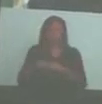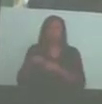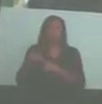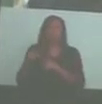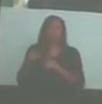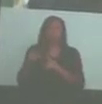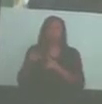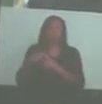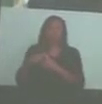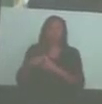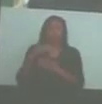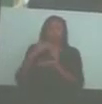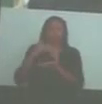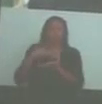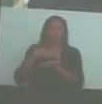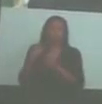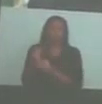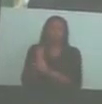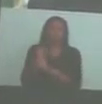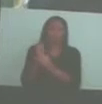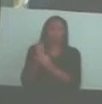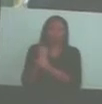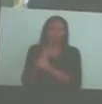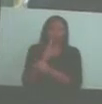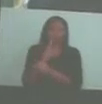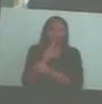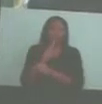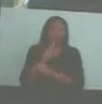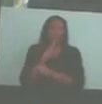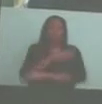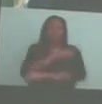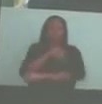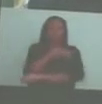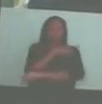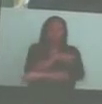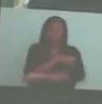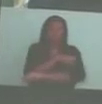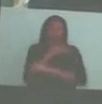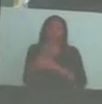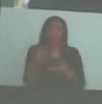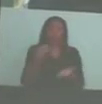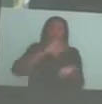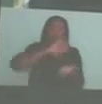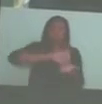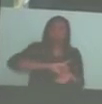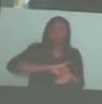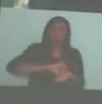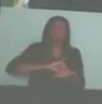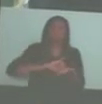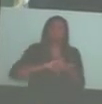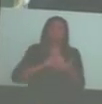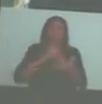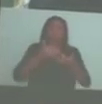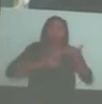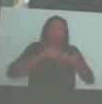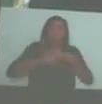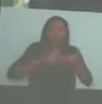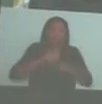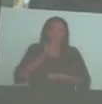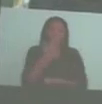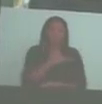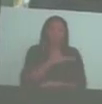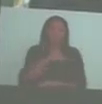realizada a instalação de um playground na Praça do Conjunto das Colinas, próxima à Igreja Católica Rainha da Paz, entre a Rua